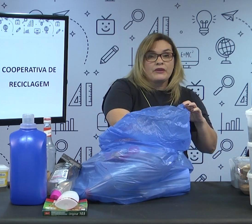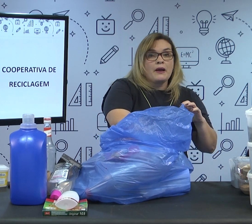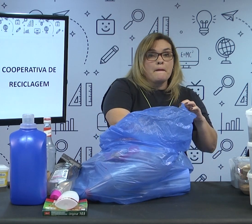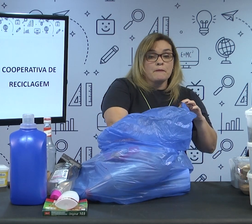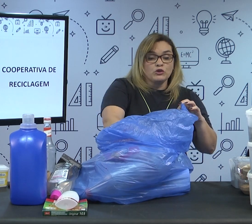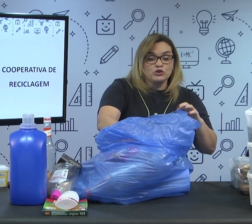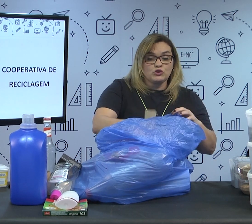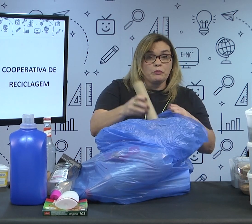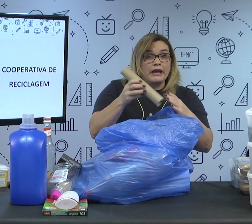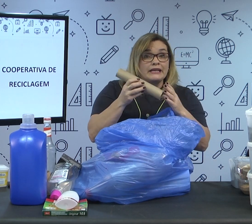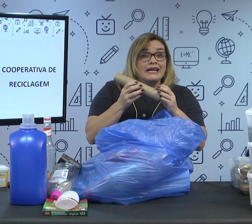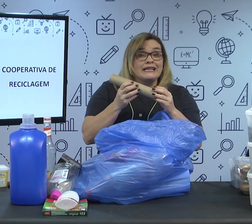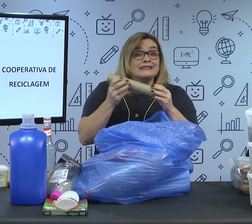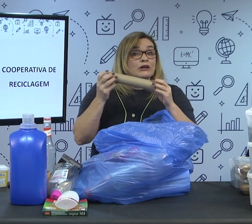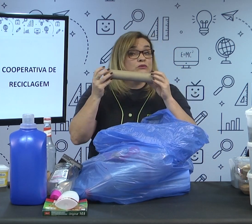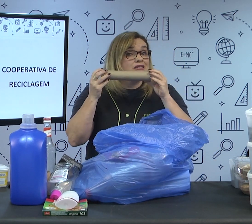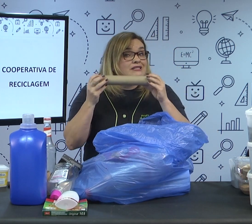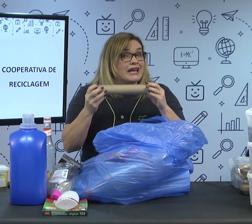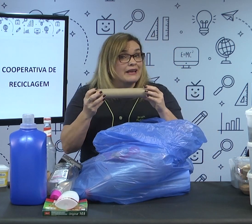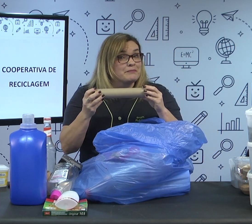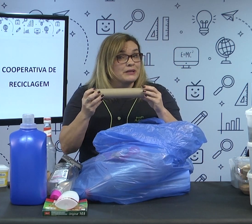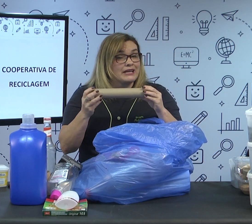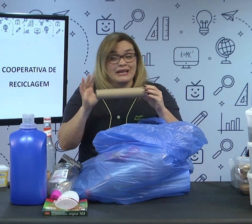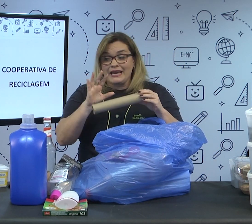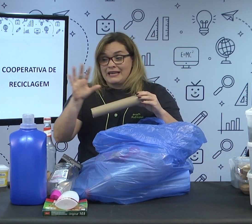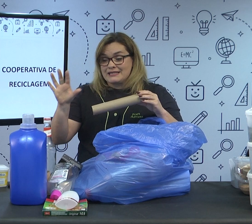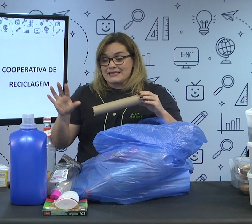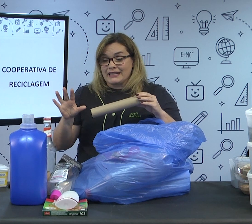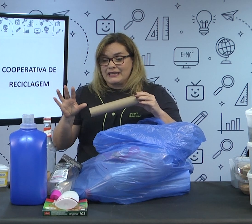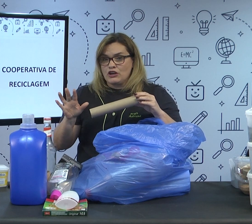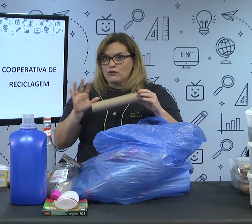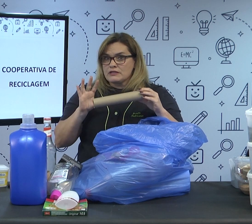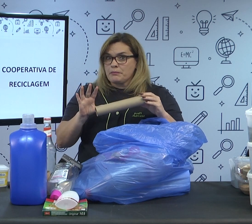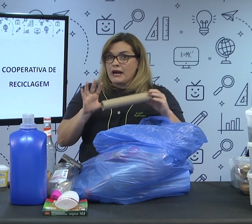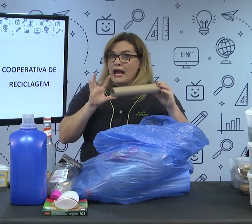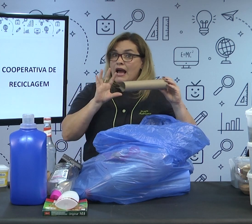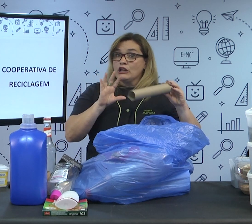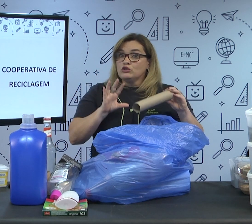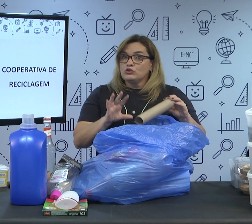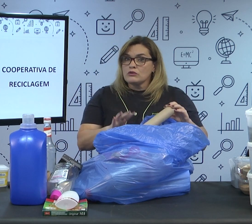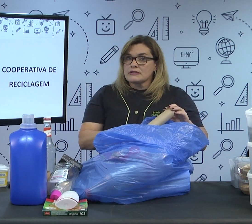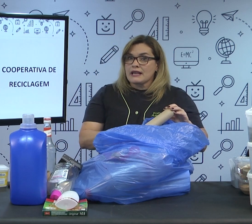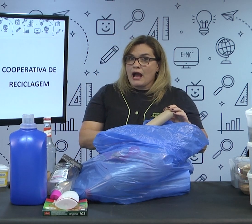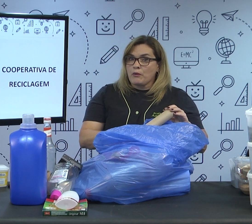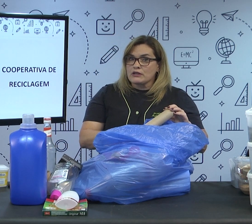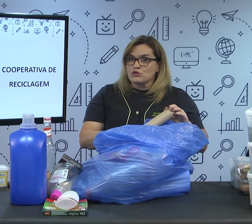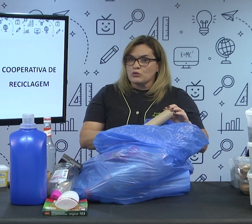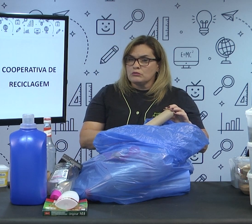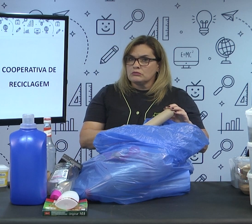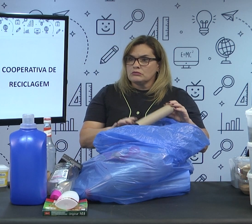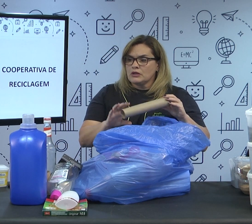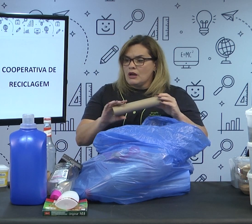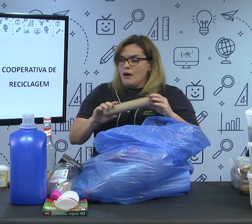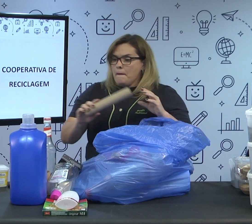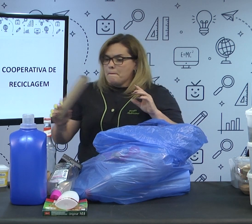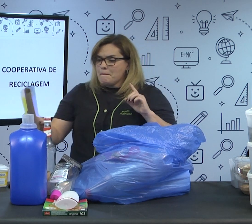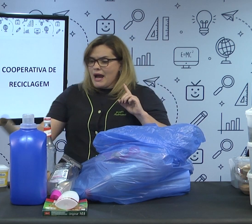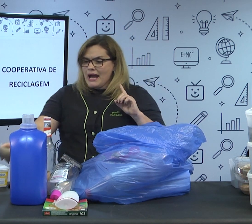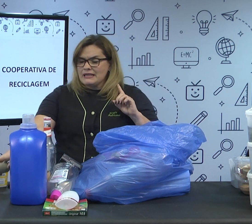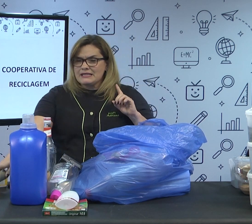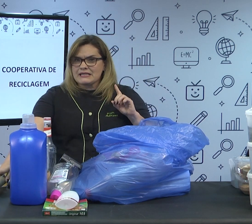combinado muito bem então sempre esses aqui eu vou separar no saco azul